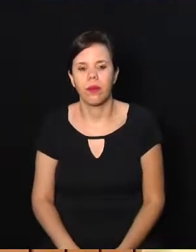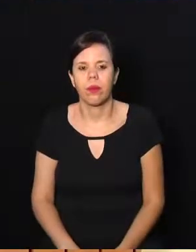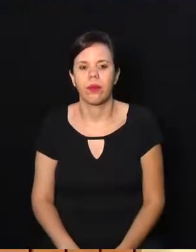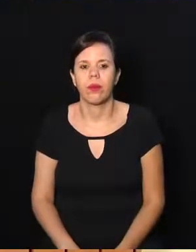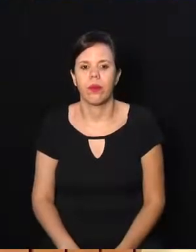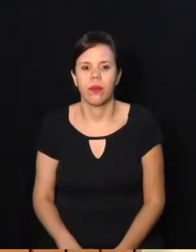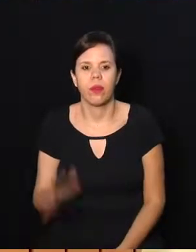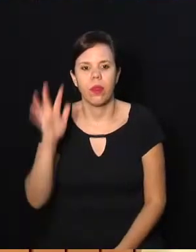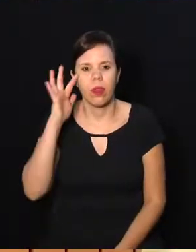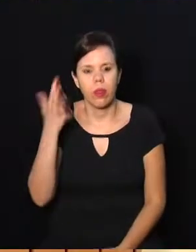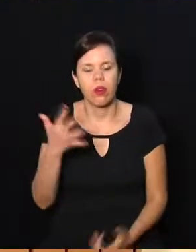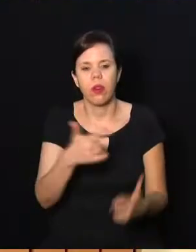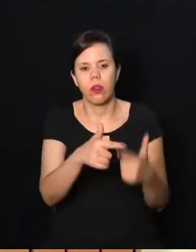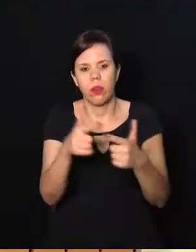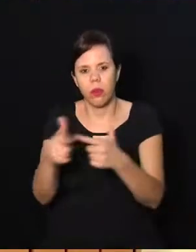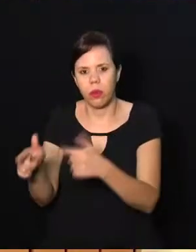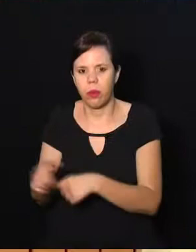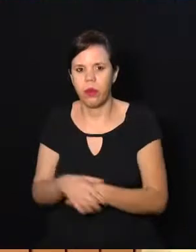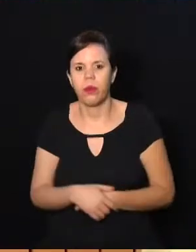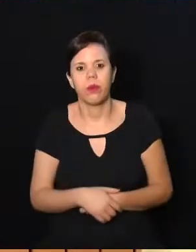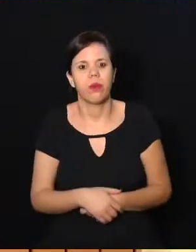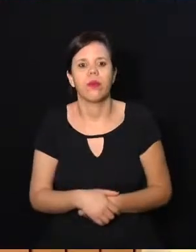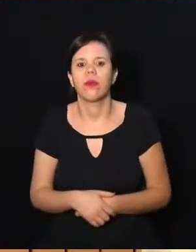a solução para os problemas,